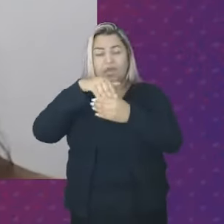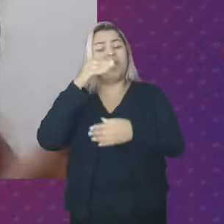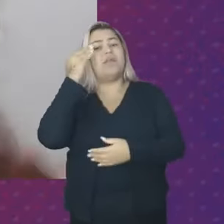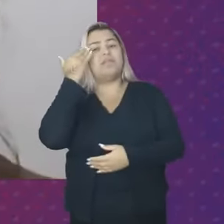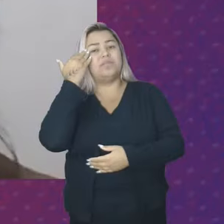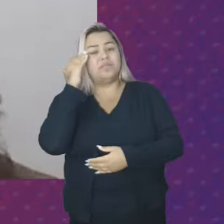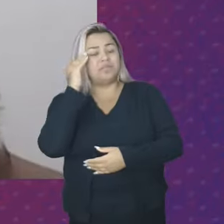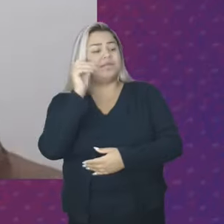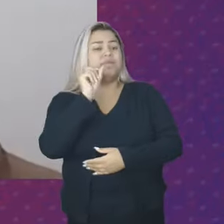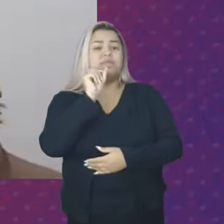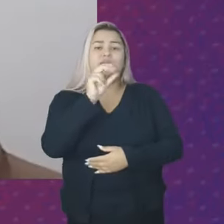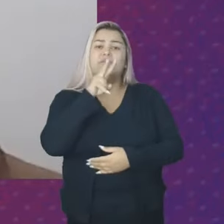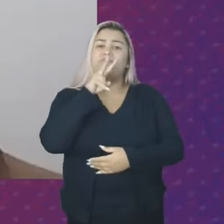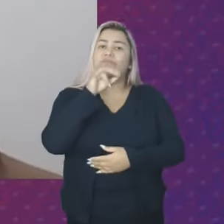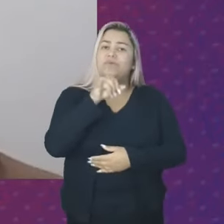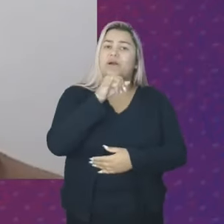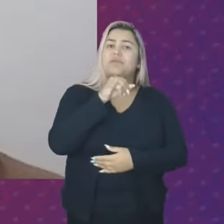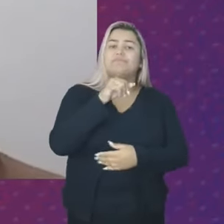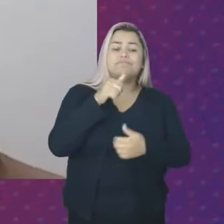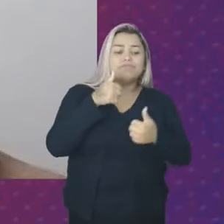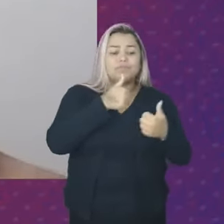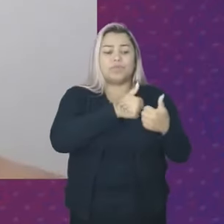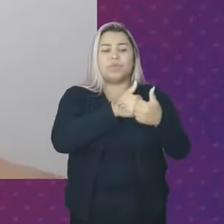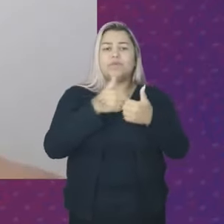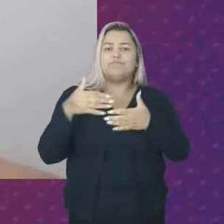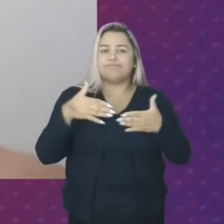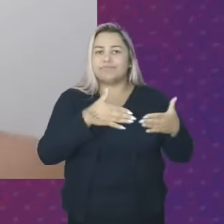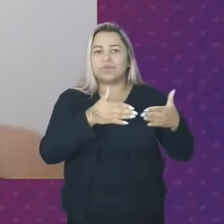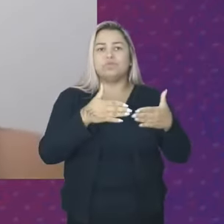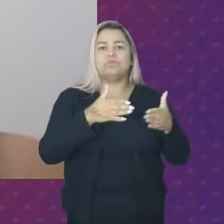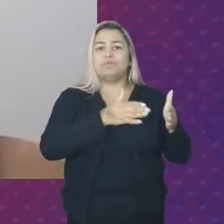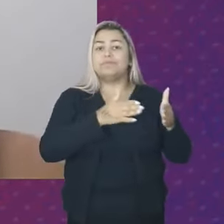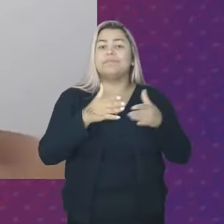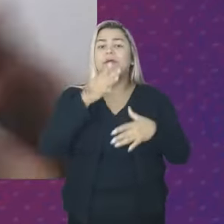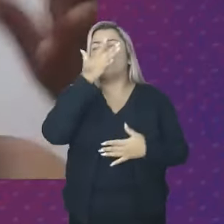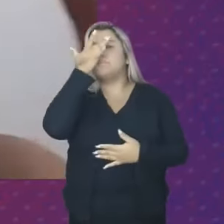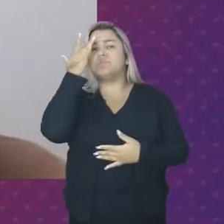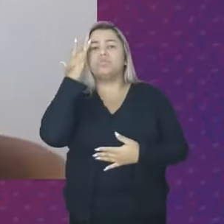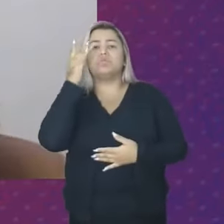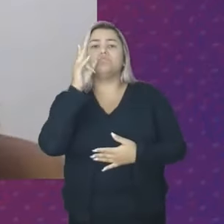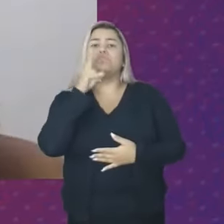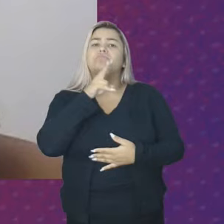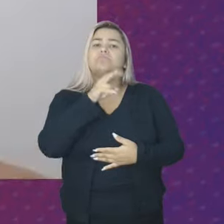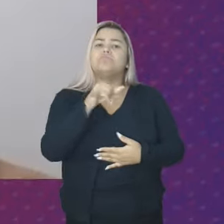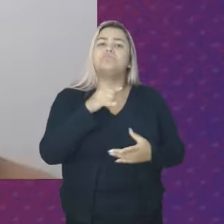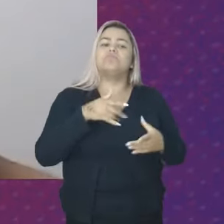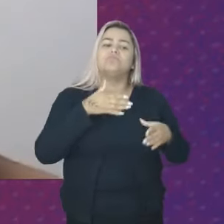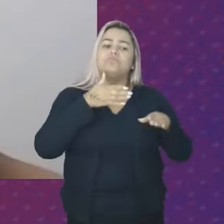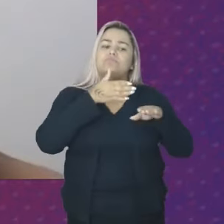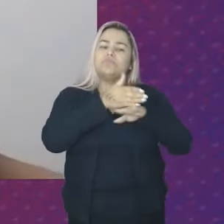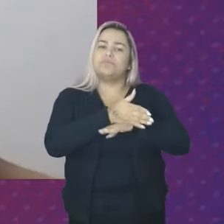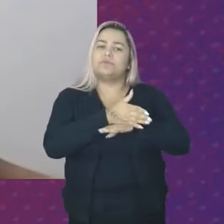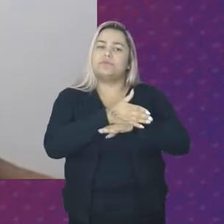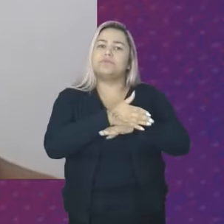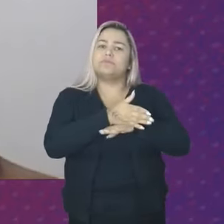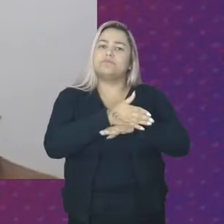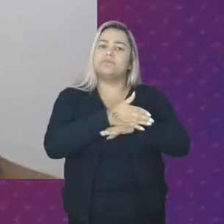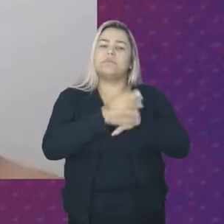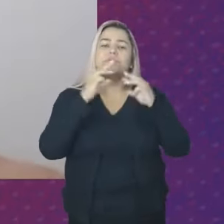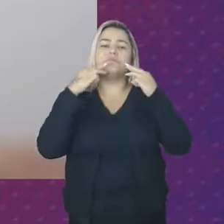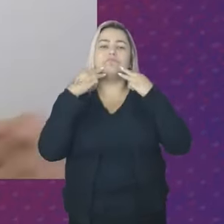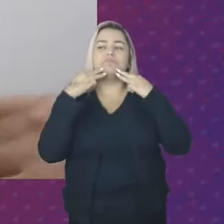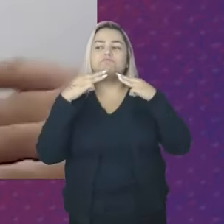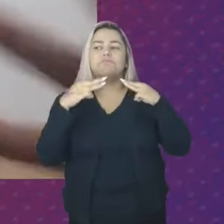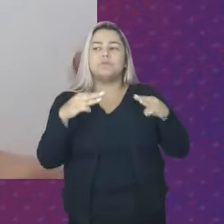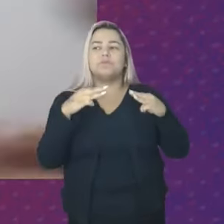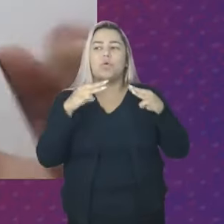entender quem vai caminhar com você nesse processo. Né? Quem são as pessoas que vão entrar em campo com você nessa